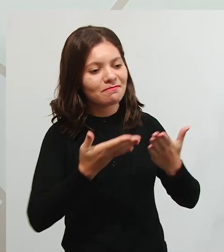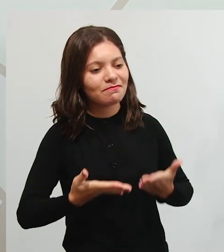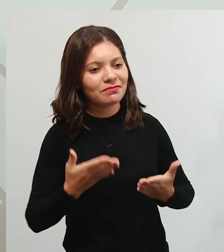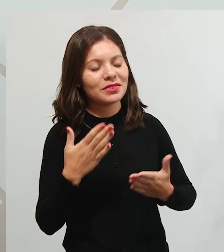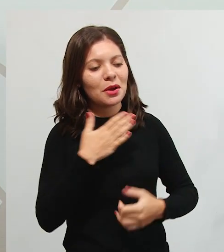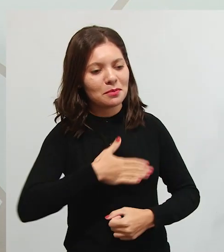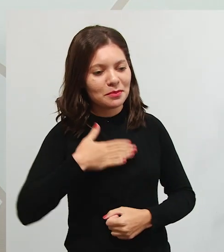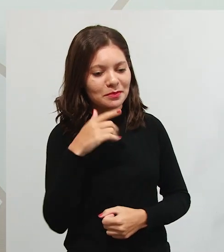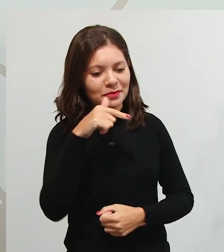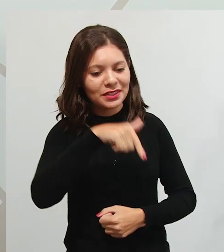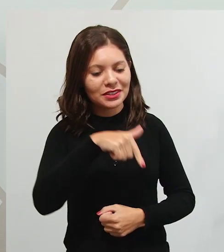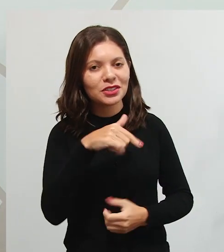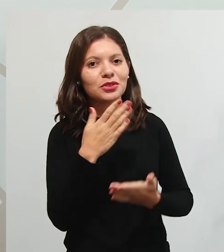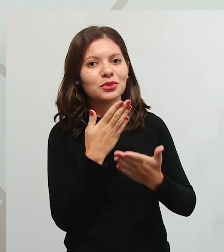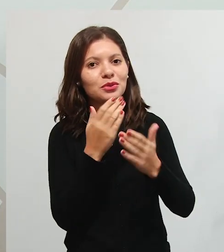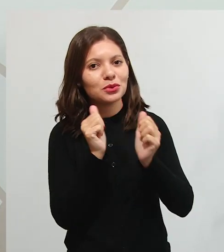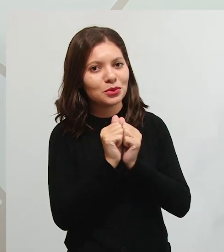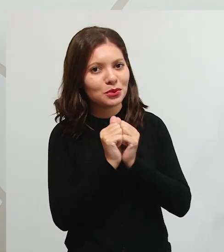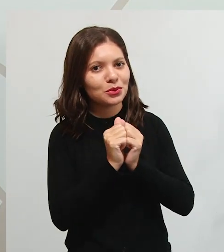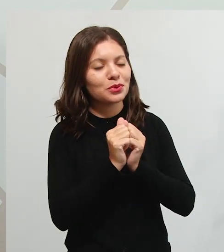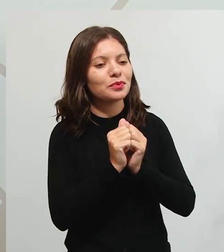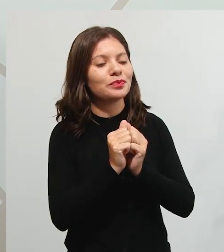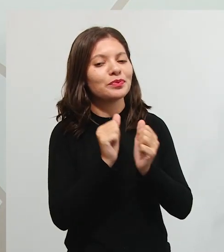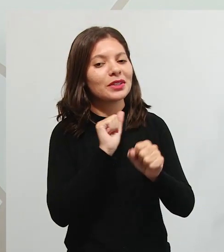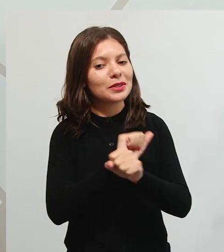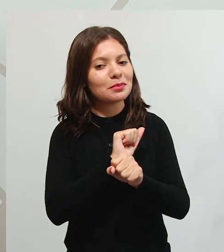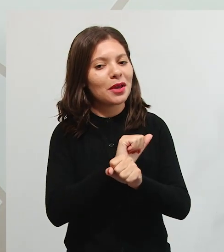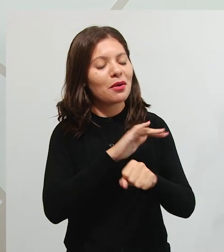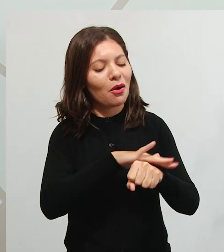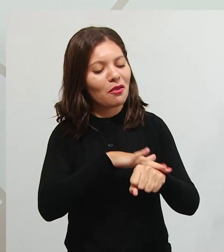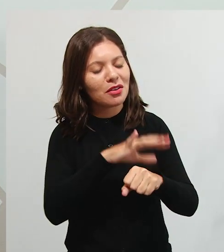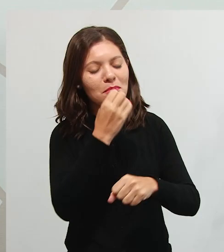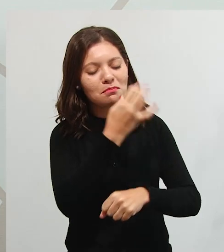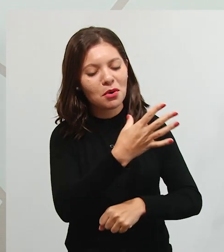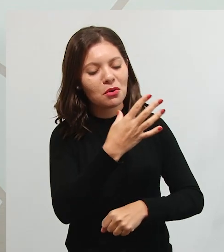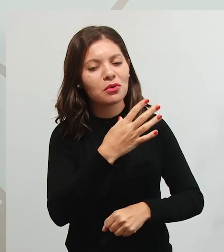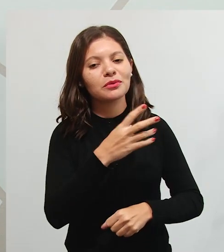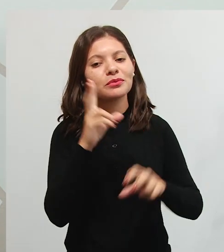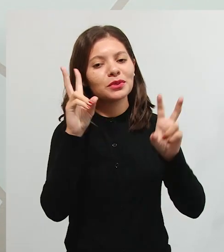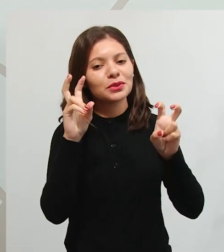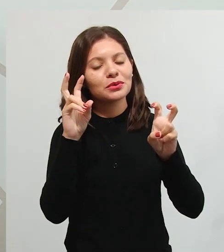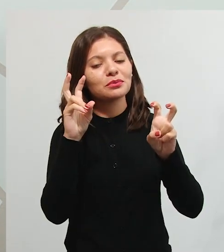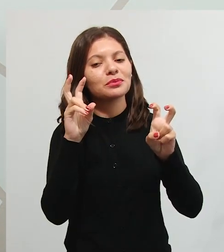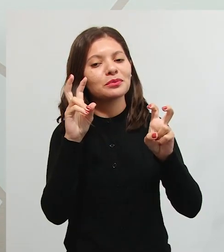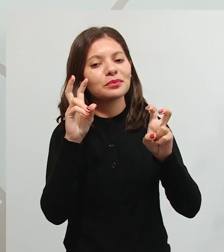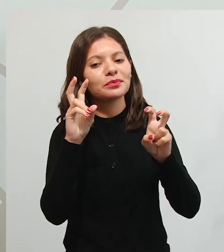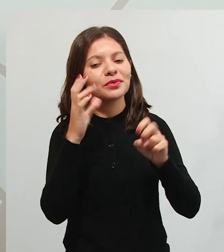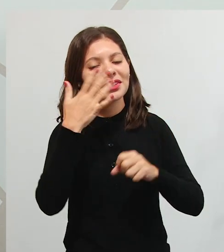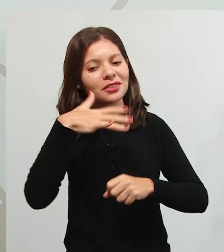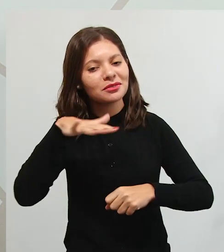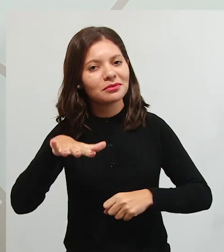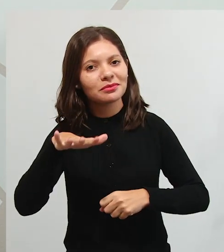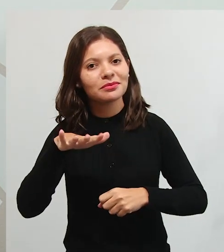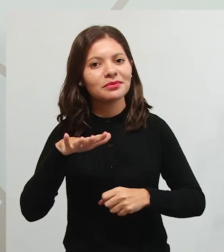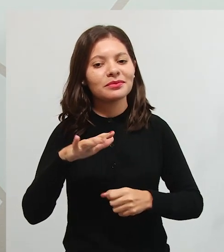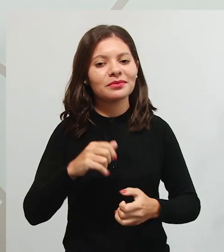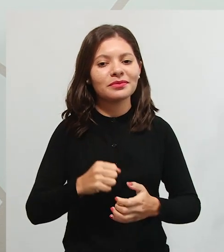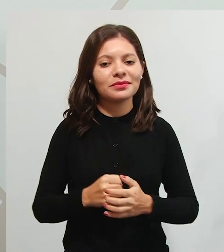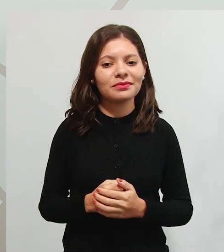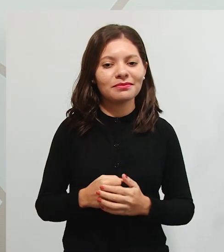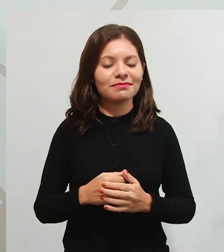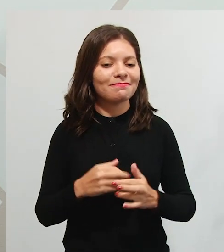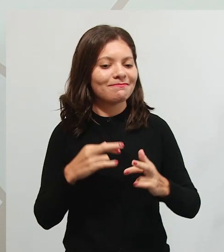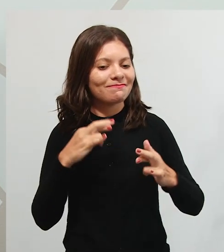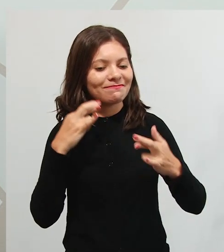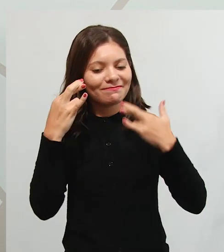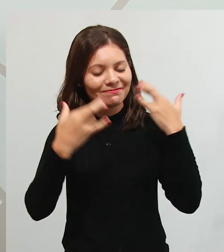com você. Espero que a gente tenha um bate-papo bacana aí a respeito do tema da infância e